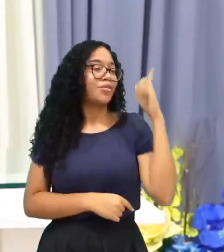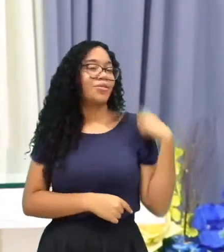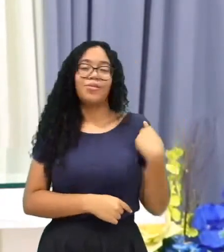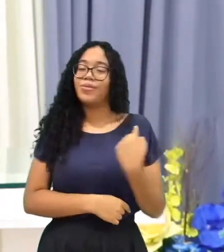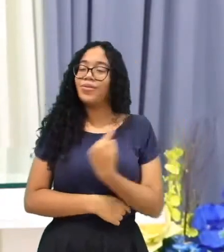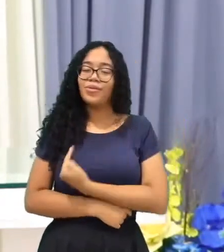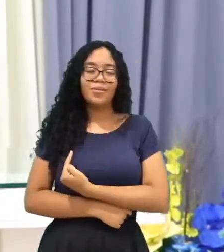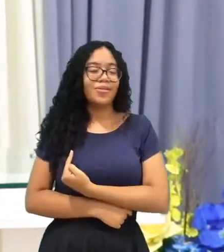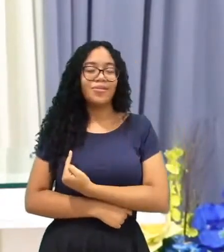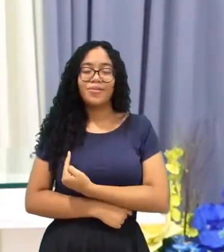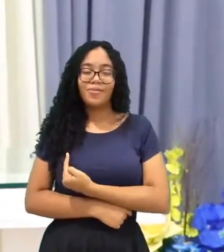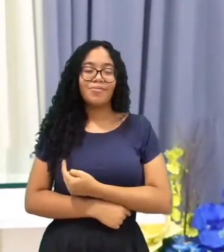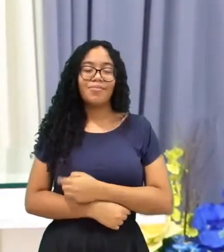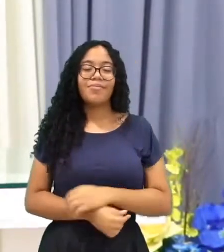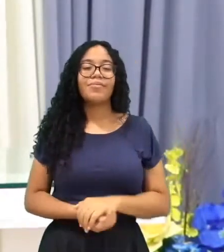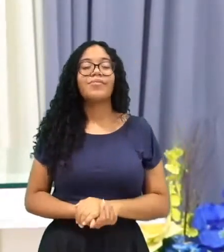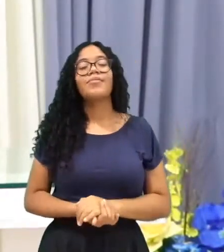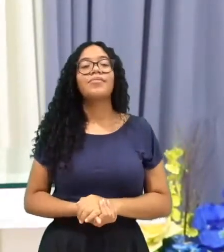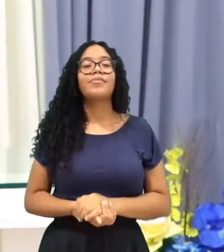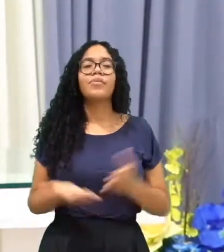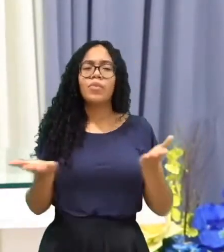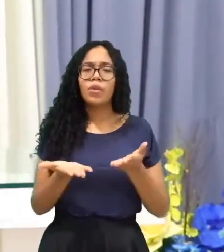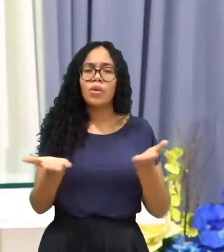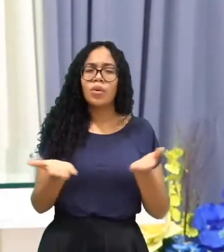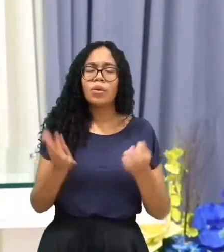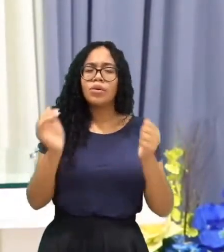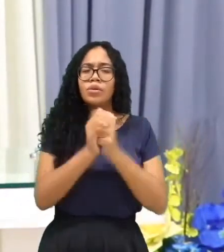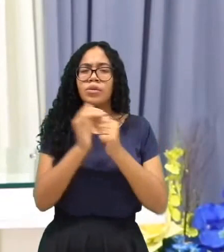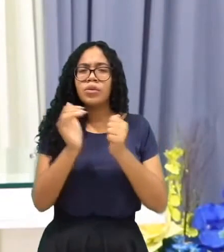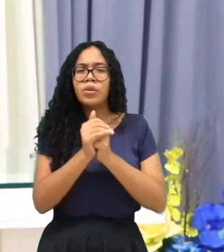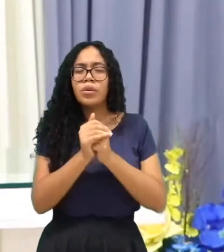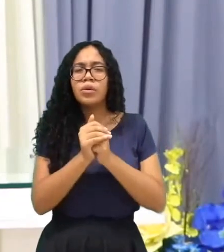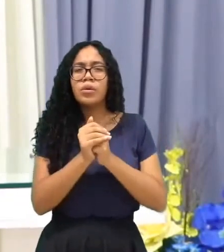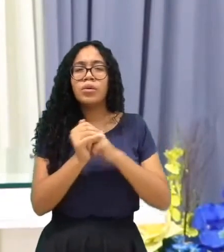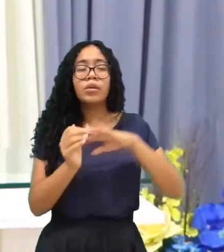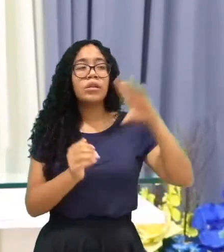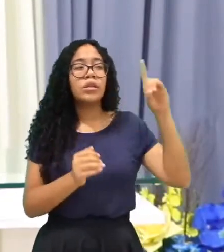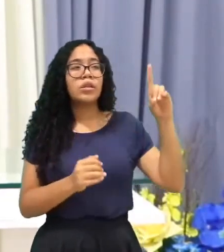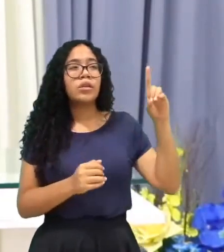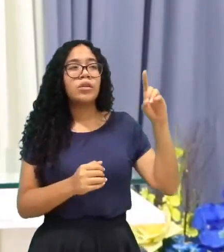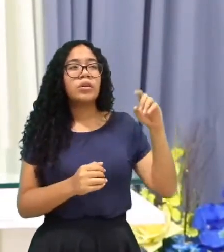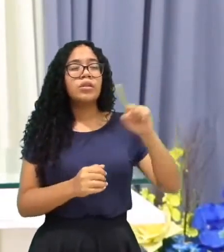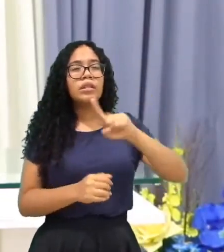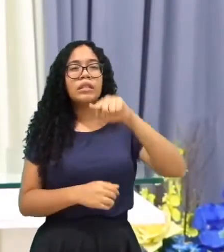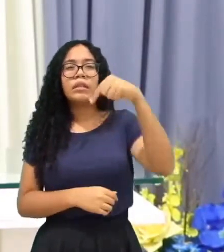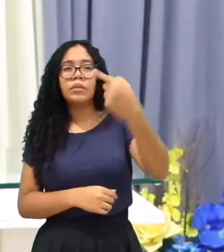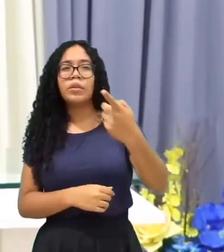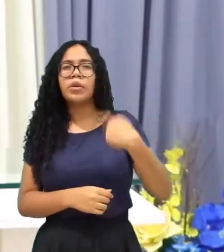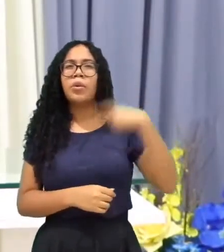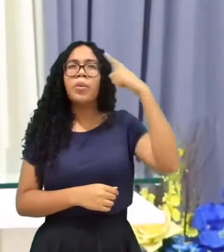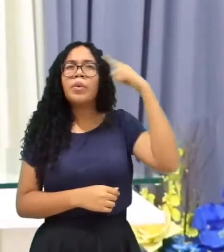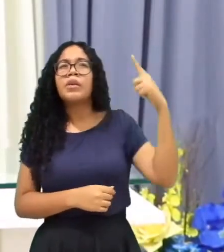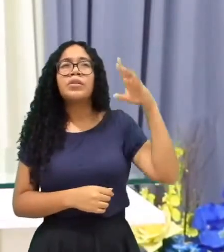faço um compromisso com Deus. Aí amanhã Deus esqueceu. Ele lembra só 12 horas depois.